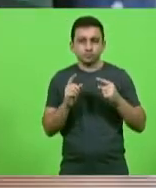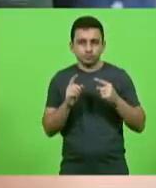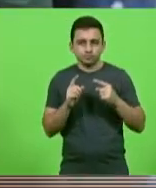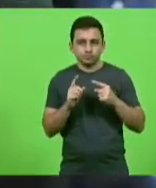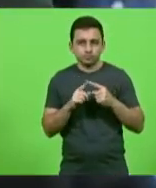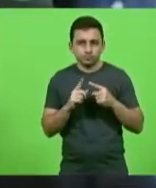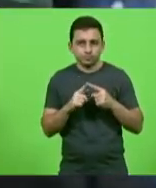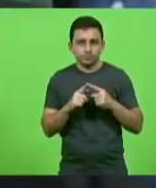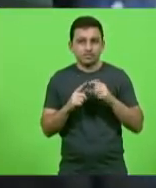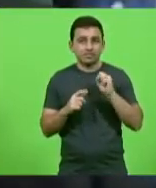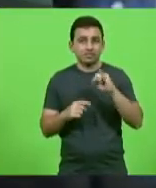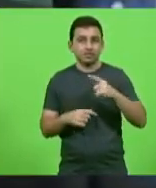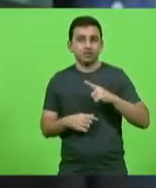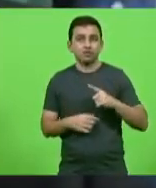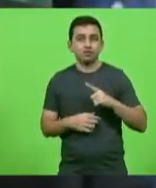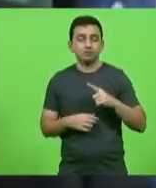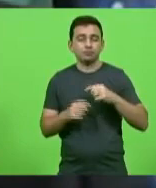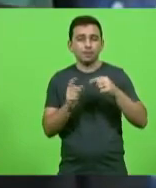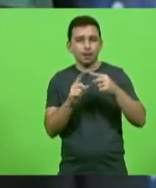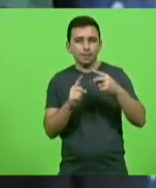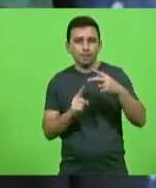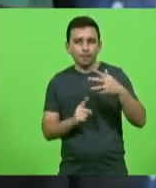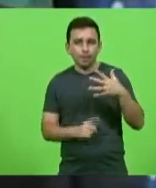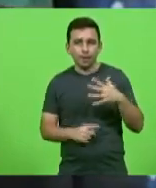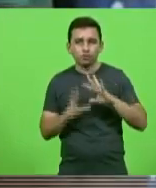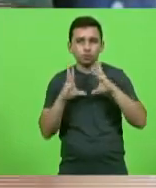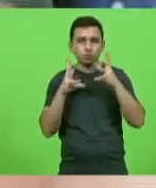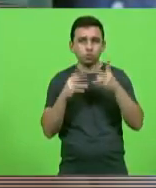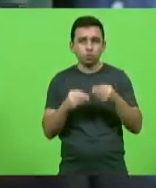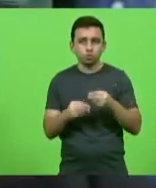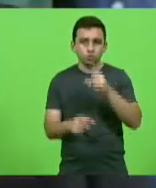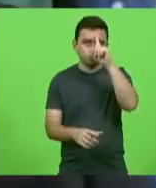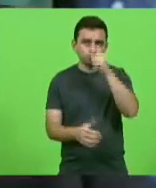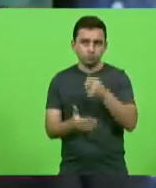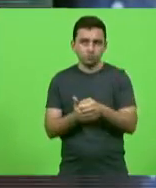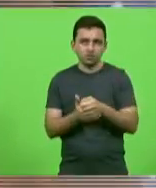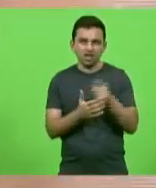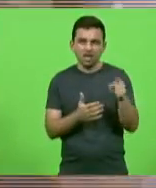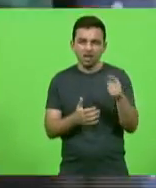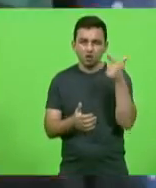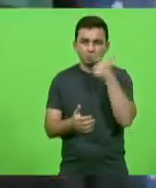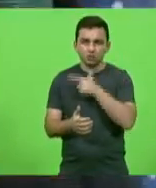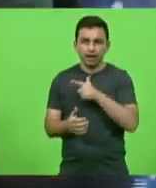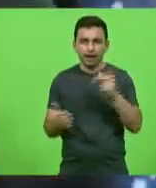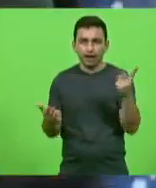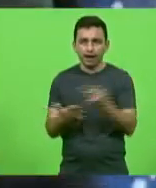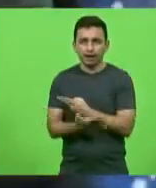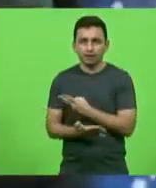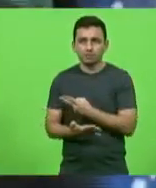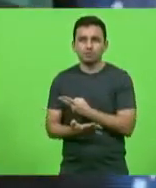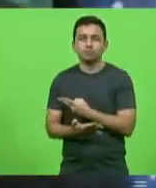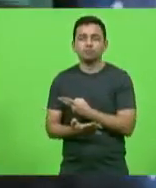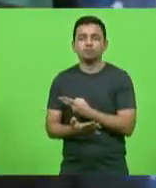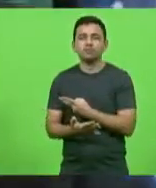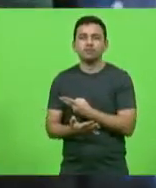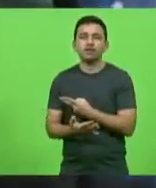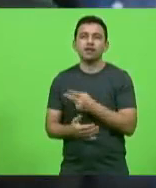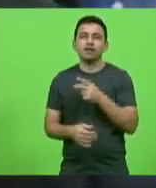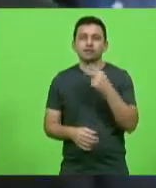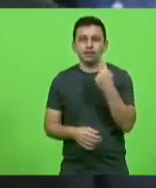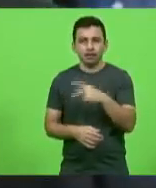se estiverem presentes elementos suficientes para o decisório aferir o bolo ou erro grosseiro